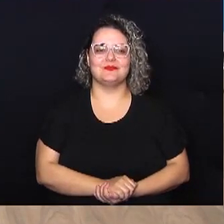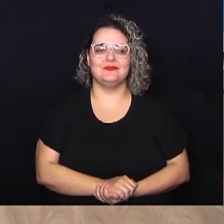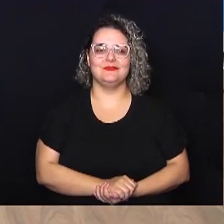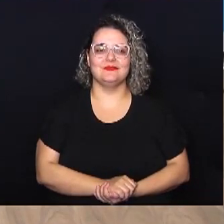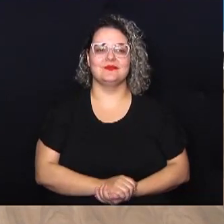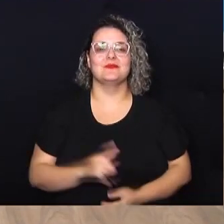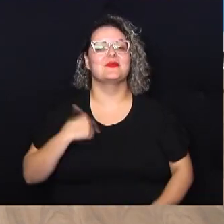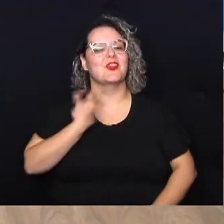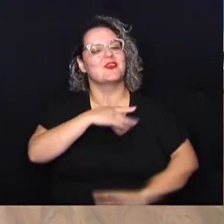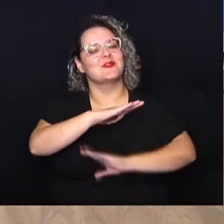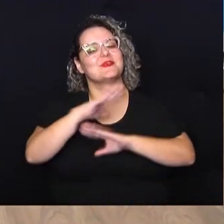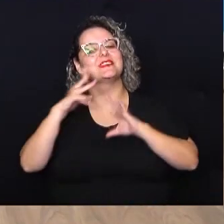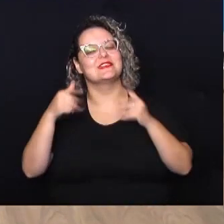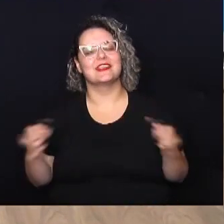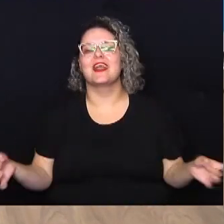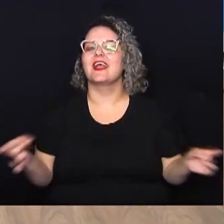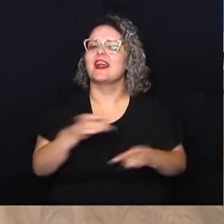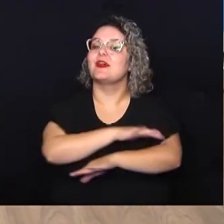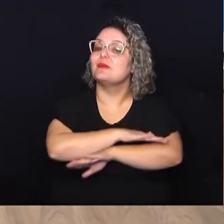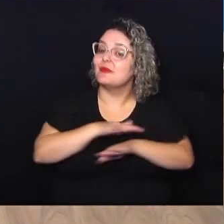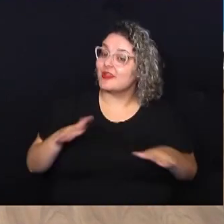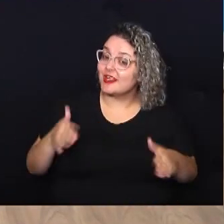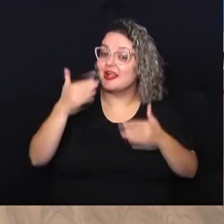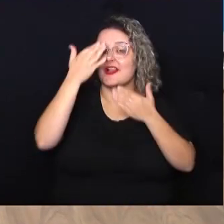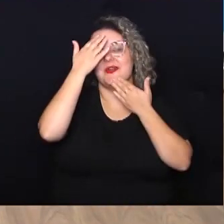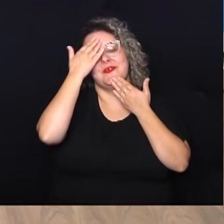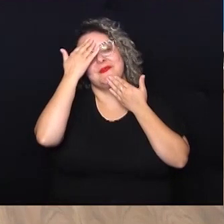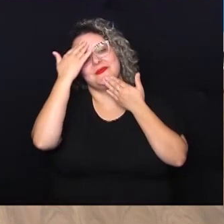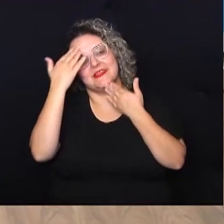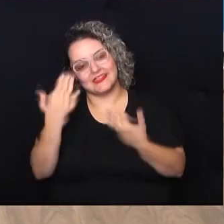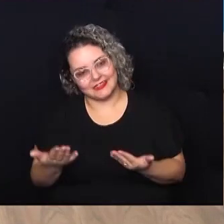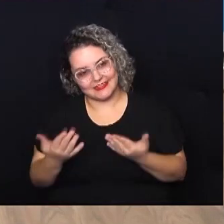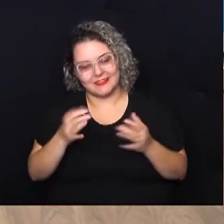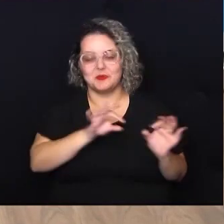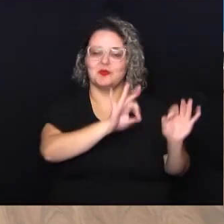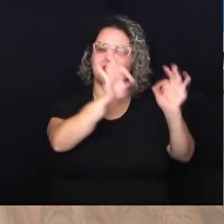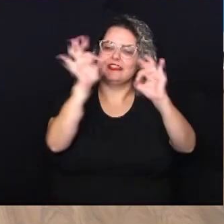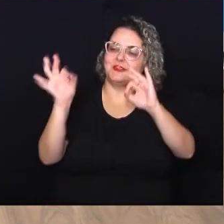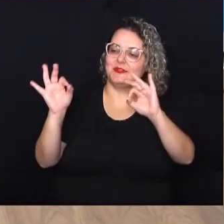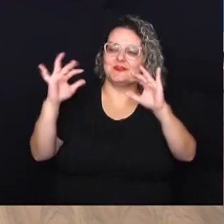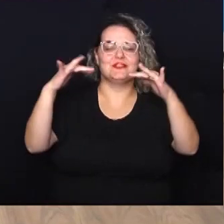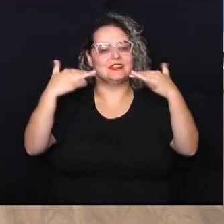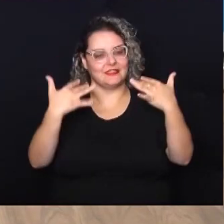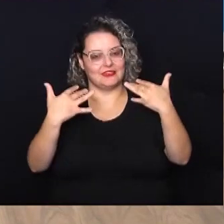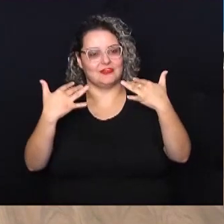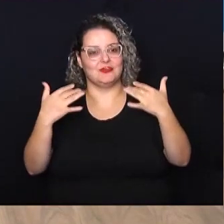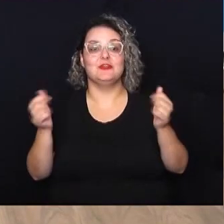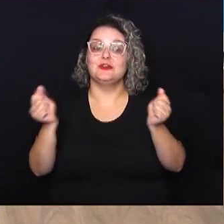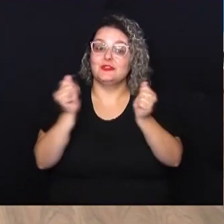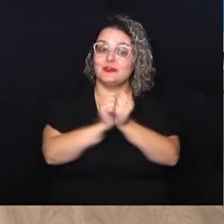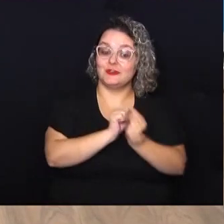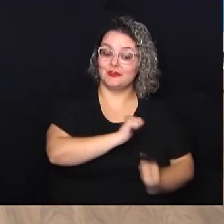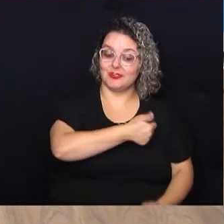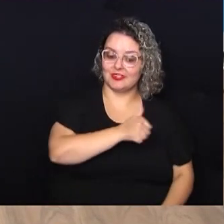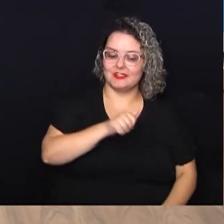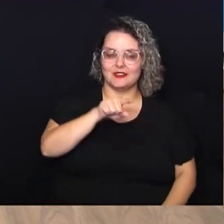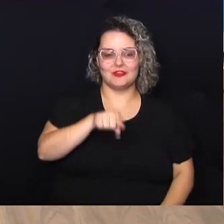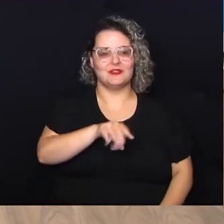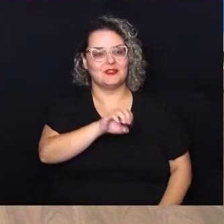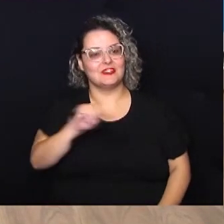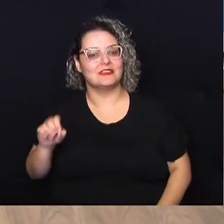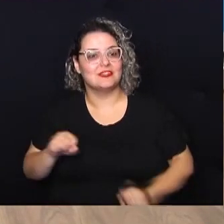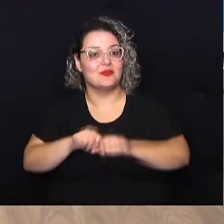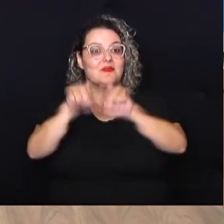Nosso Câmara Total fica por aqui. Muito obrigado pela sua companhia, pela sua audiência. Estamos juntos desde as 11 horas da